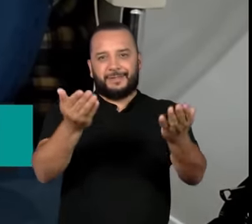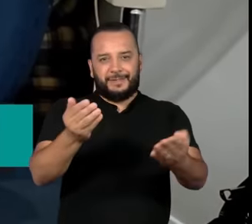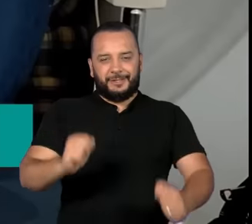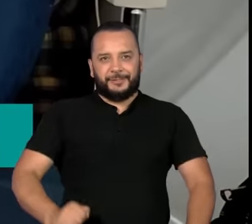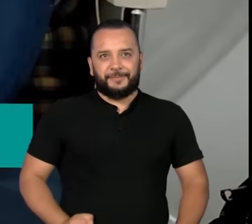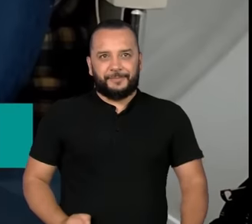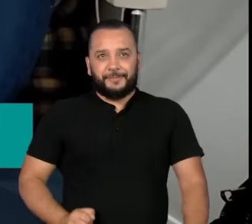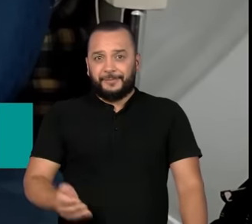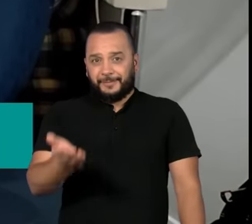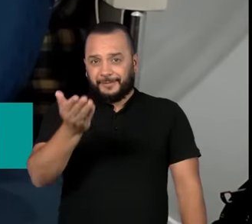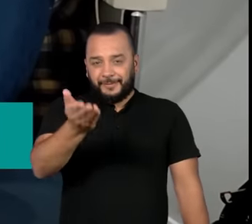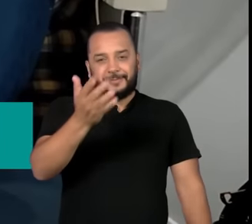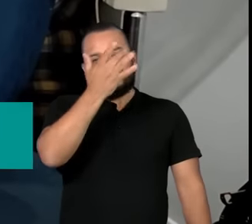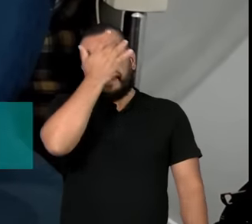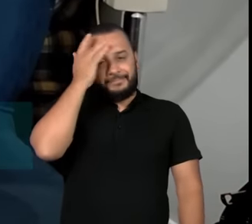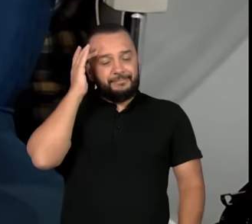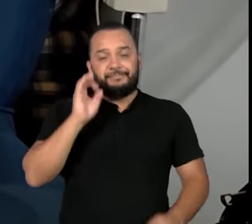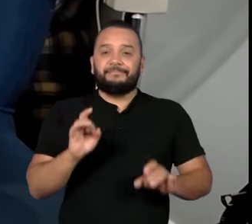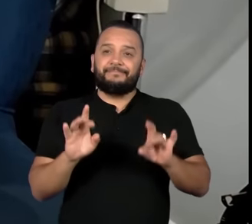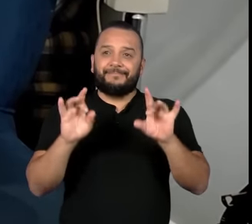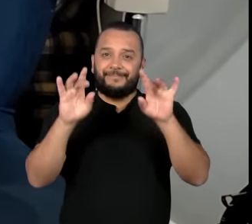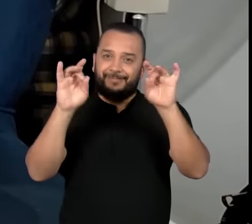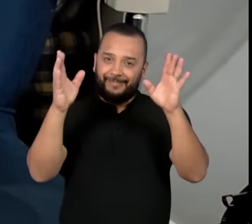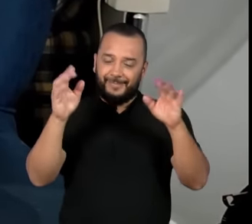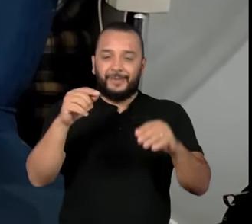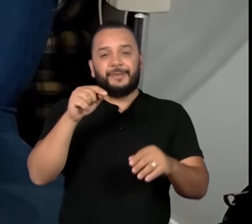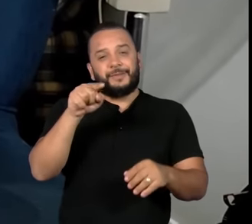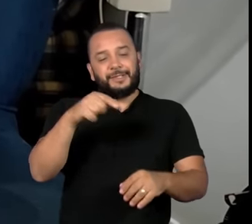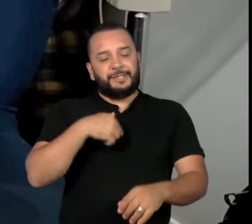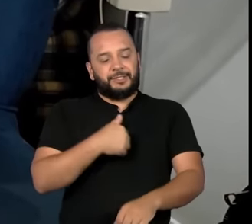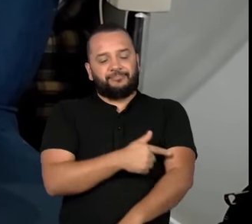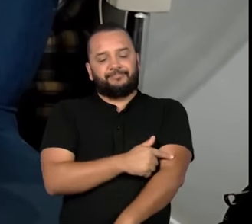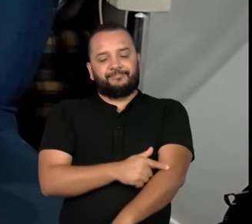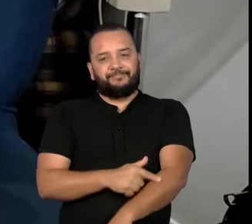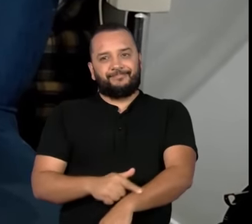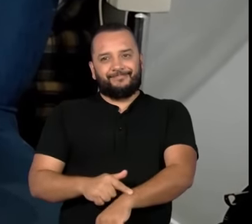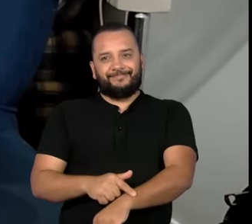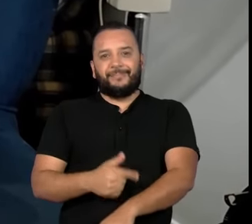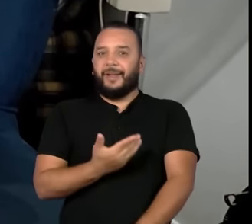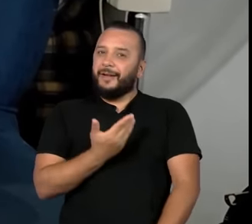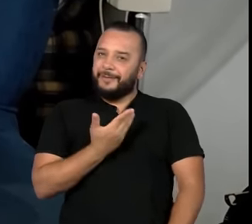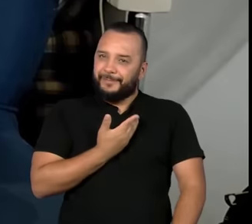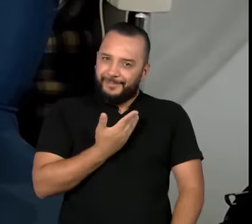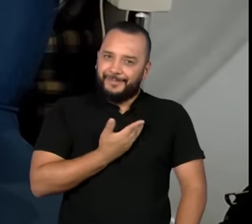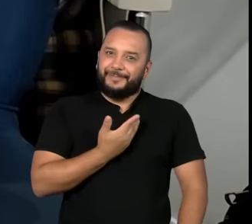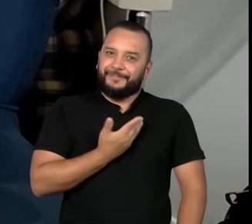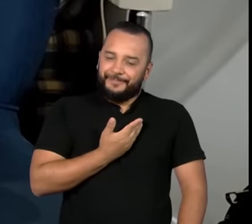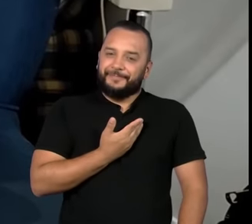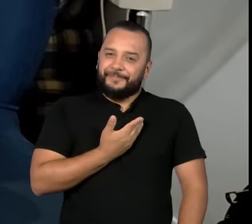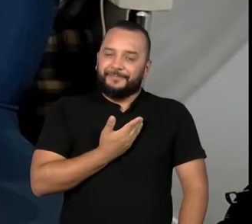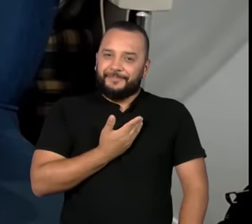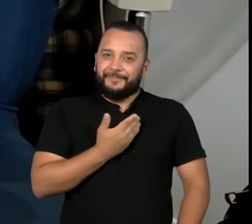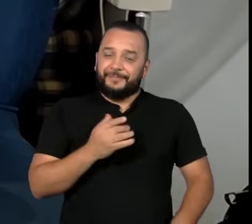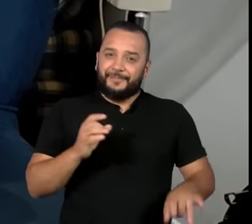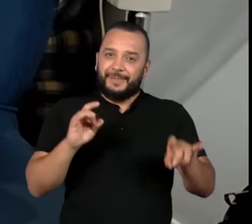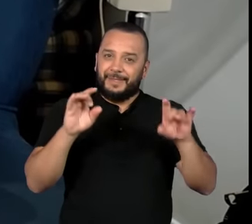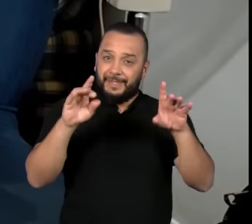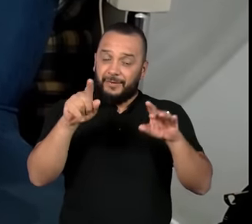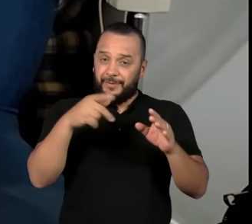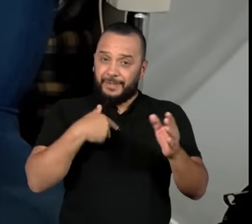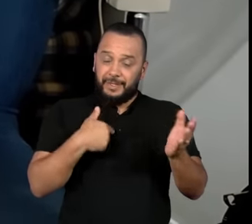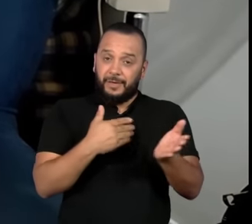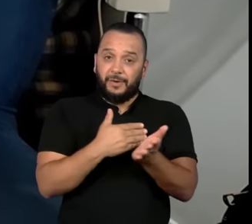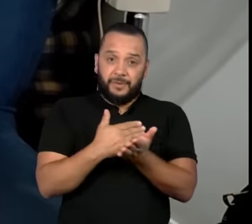que especial. Você é um cavalheiro, um grande colega. E que, por acaso, começou numa novela